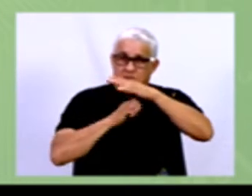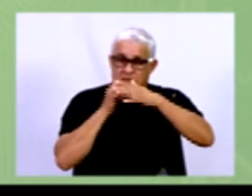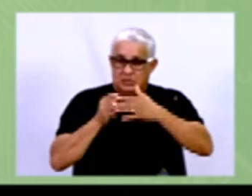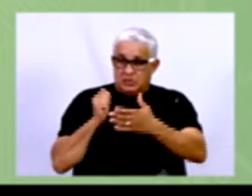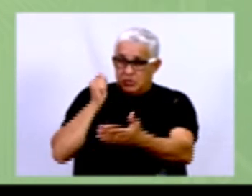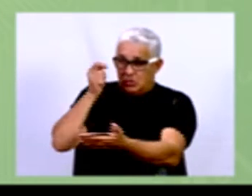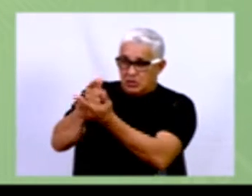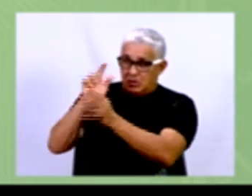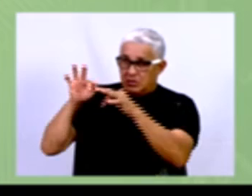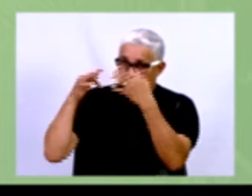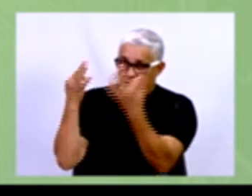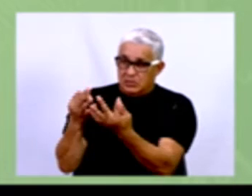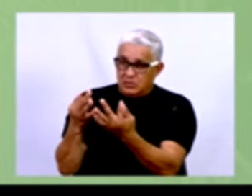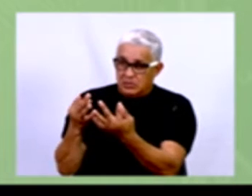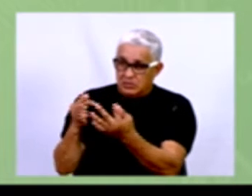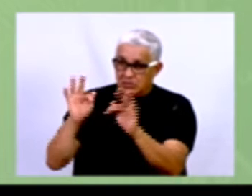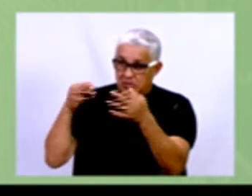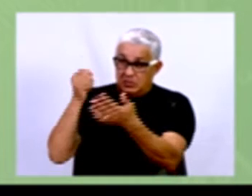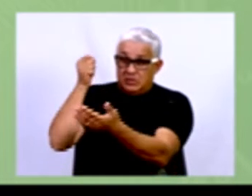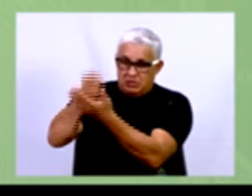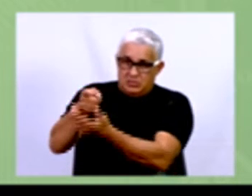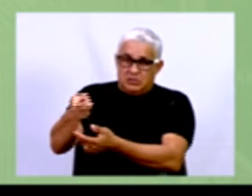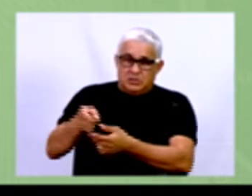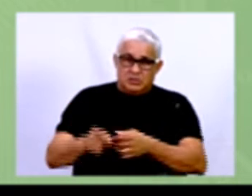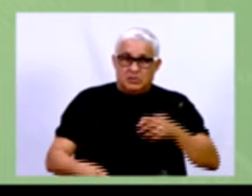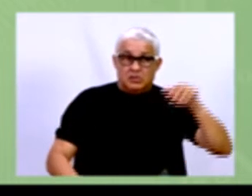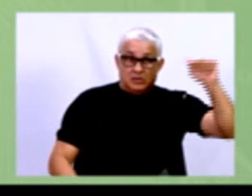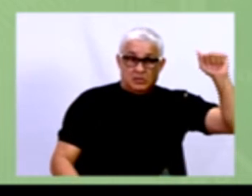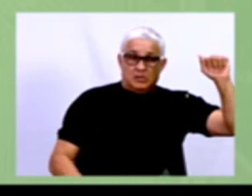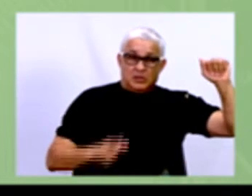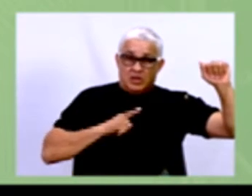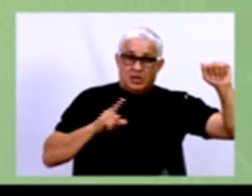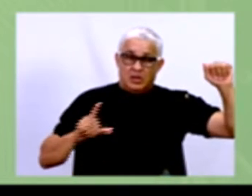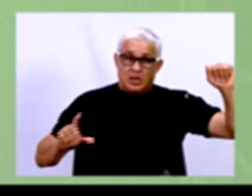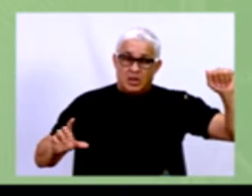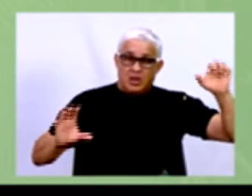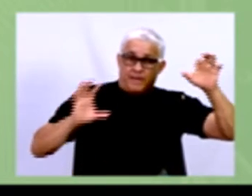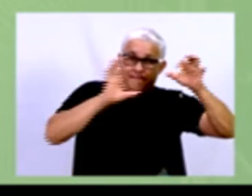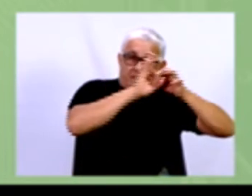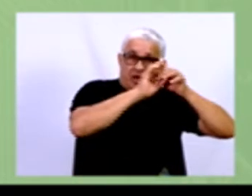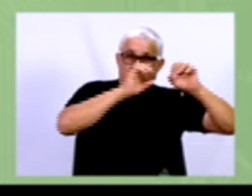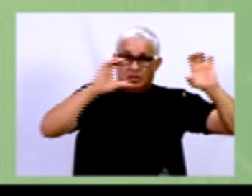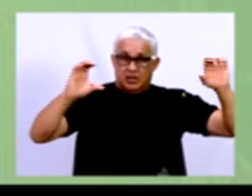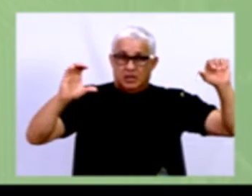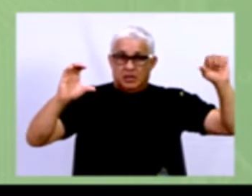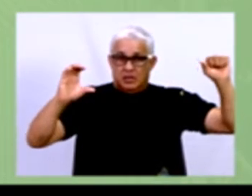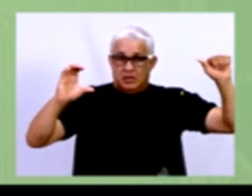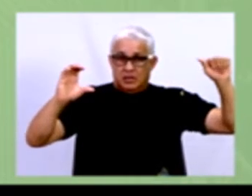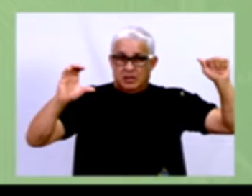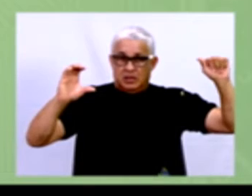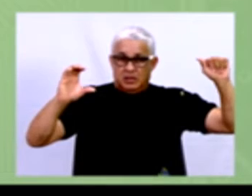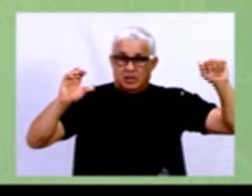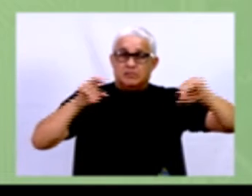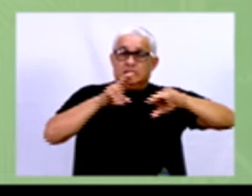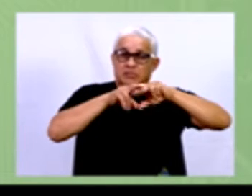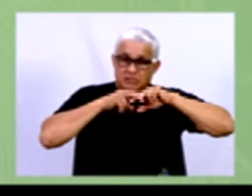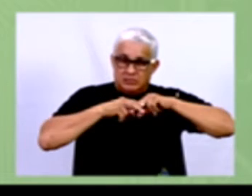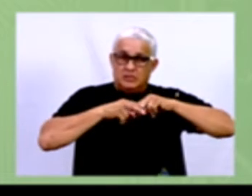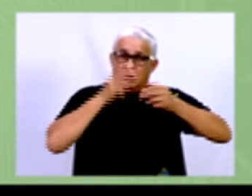famílias. O fluxo A tem uma identidade com o fluxo C. Por isso eles estão na mesma cor,